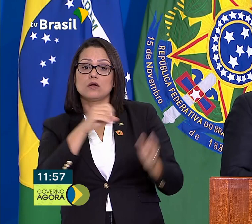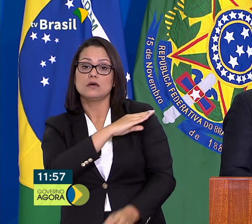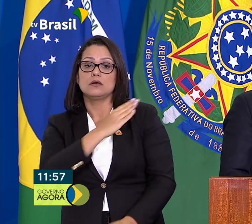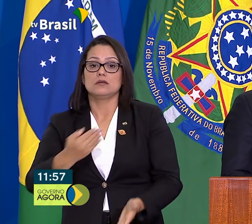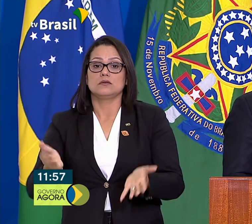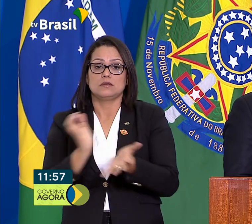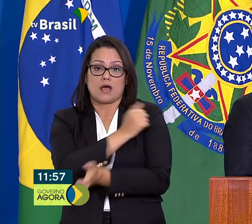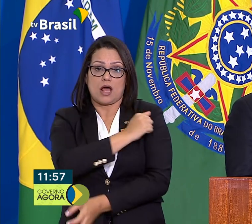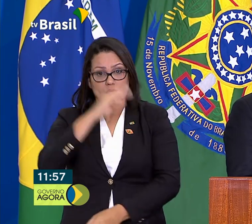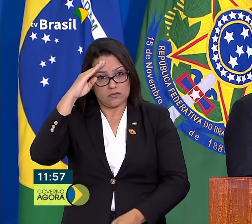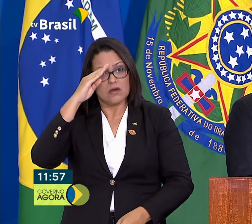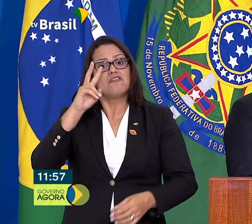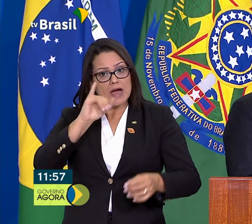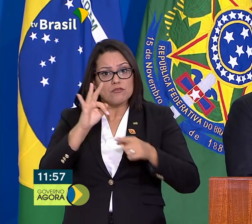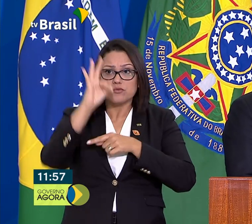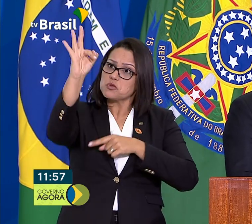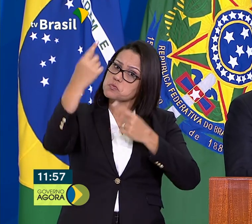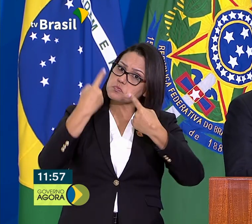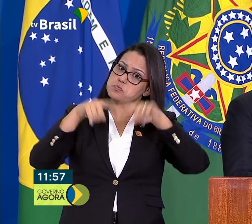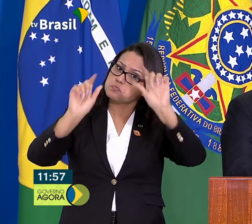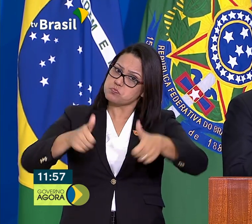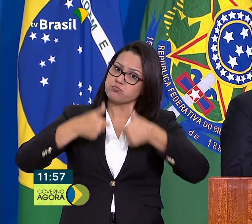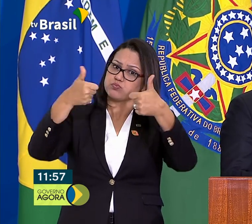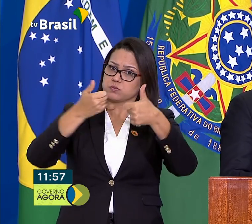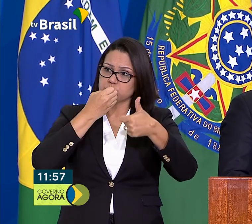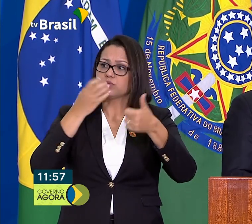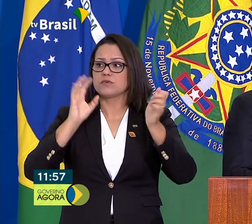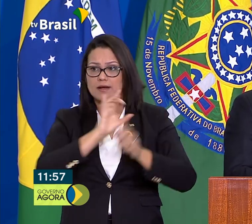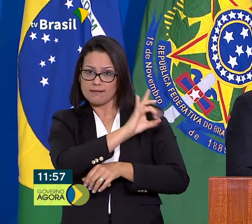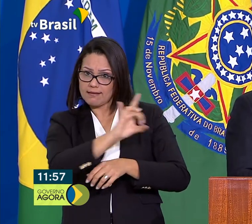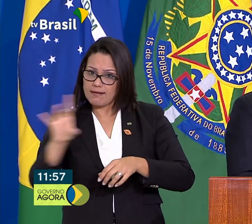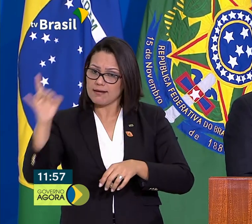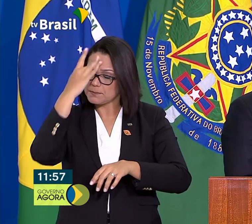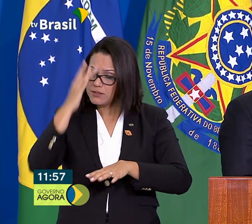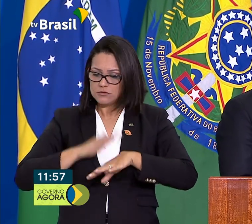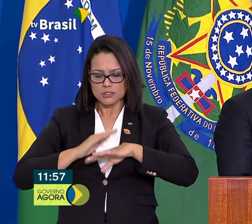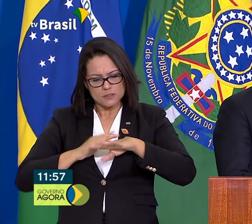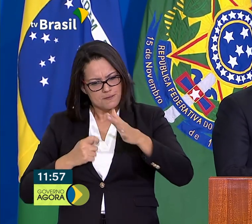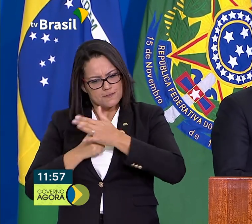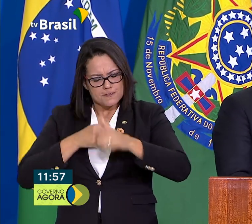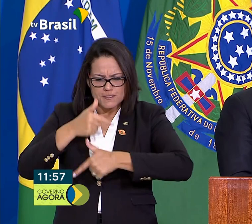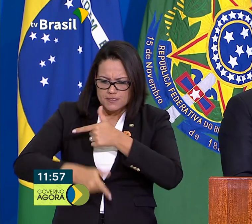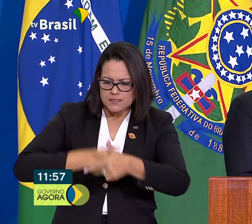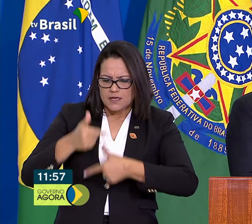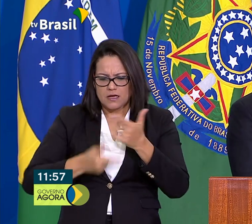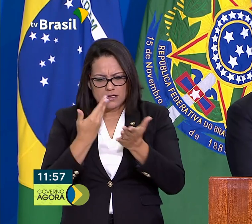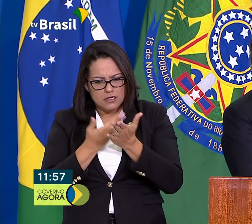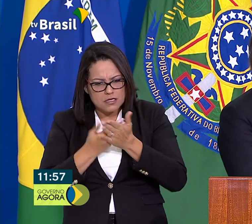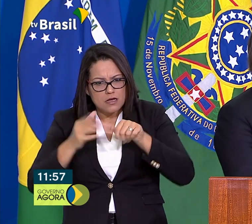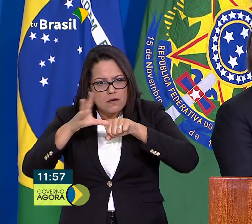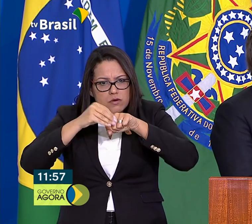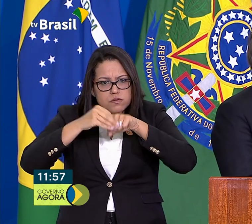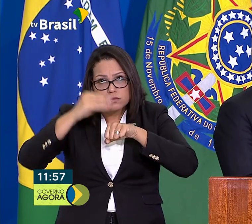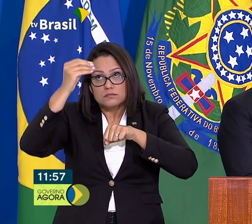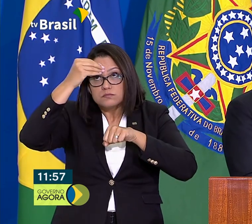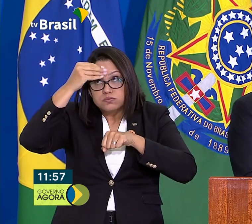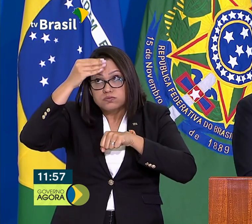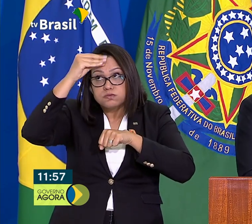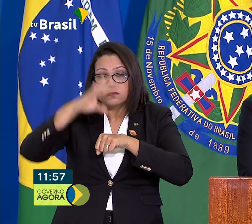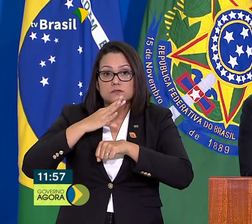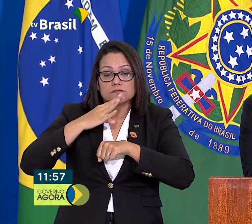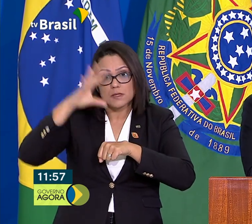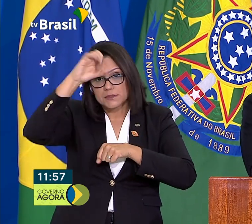eles terão um futuro. E ao cada um lutar por si, pelo seu conhecimento que é intransferível,